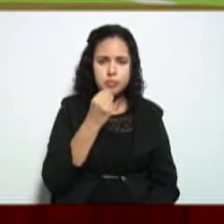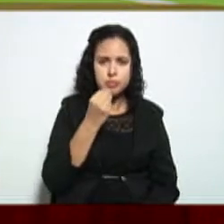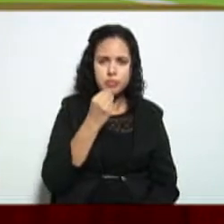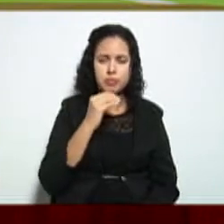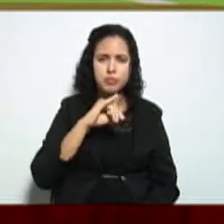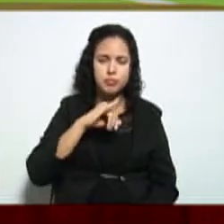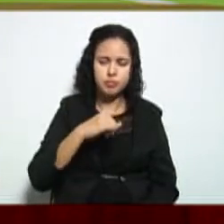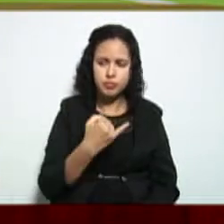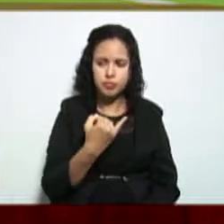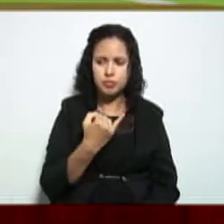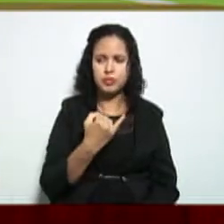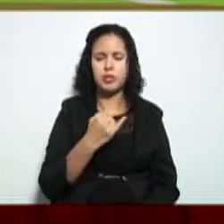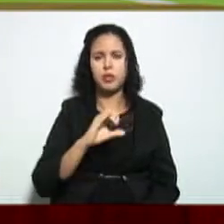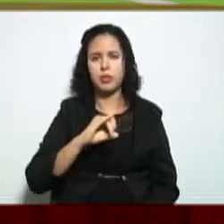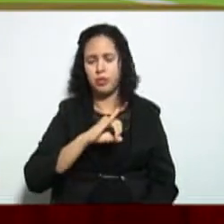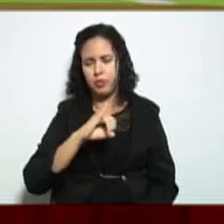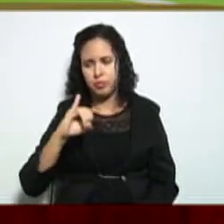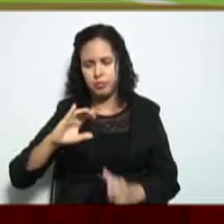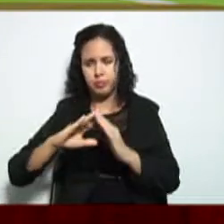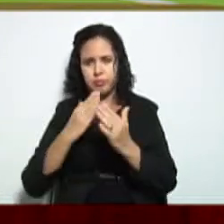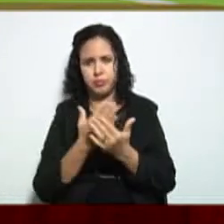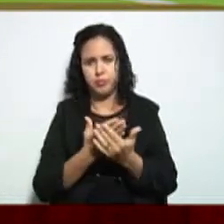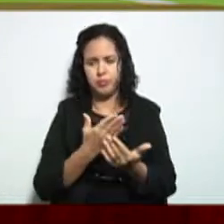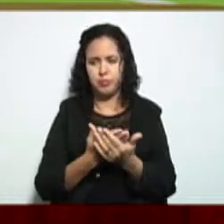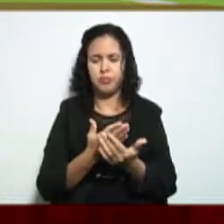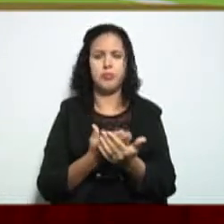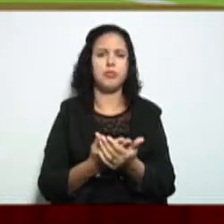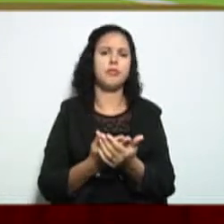está atenta aqui na aula, para a Escola